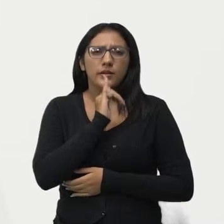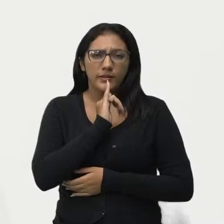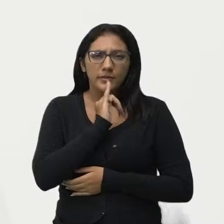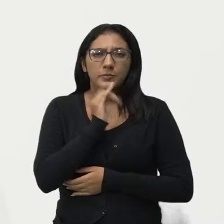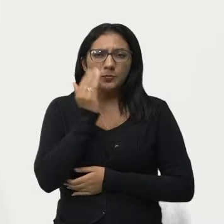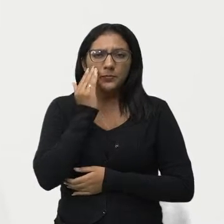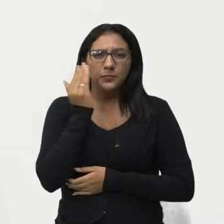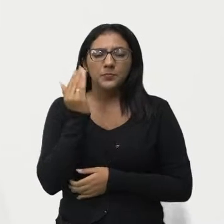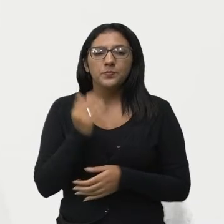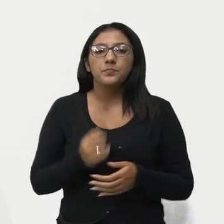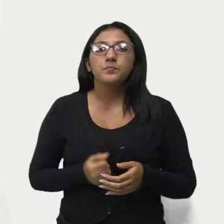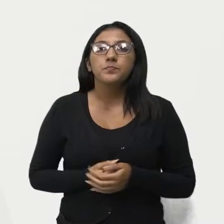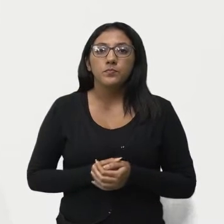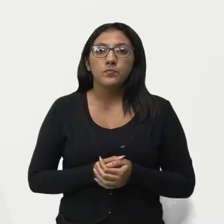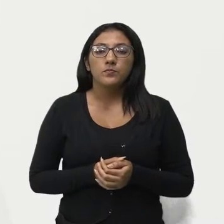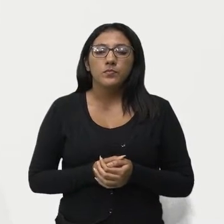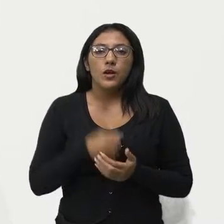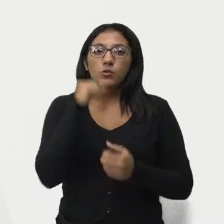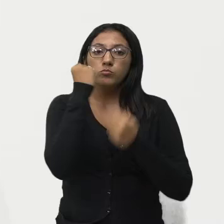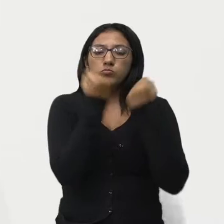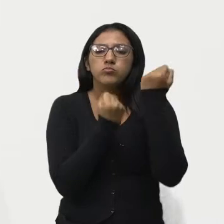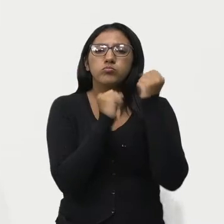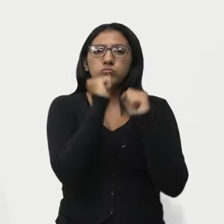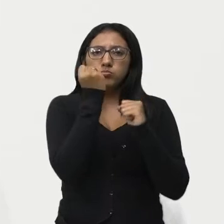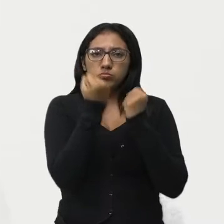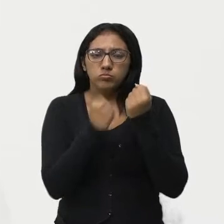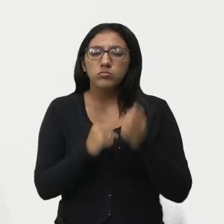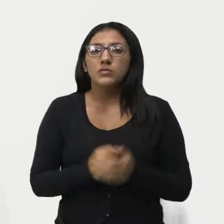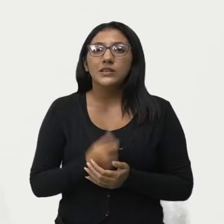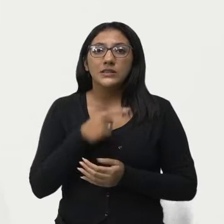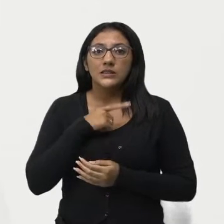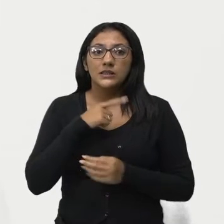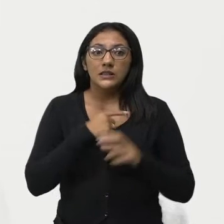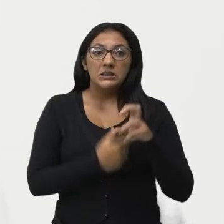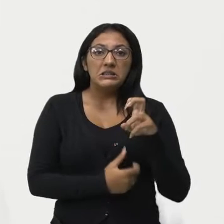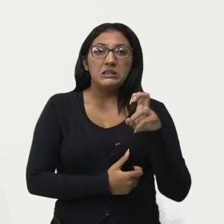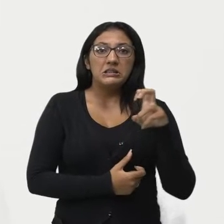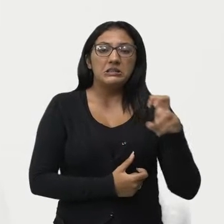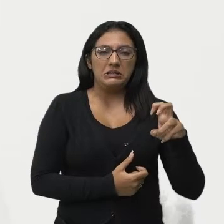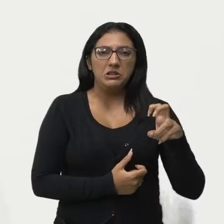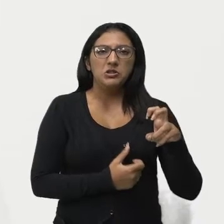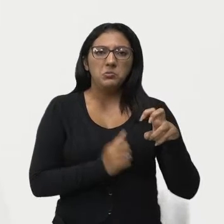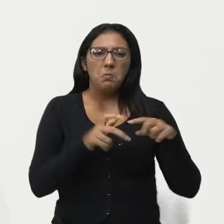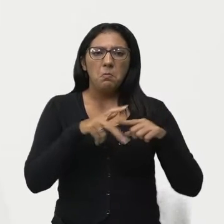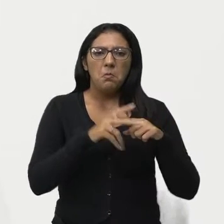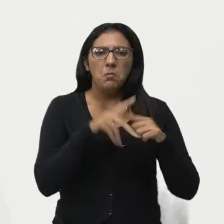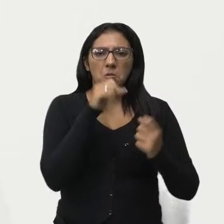vocês. Em uma fábrica, há 5 máquinas que produzem